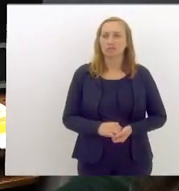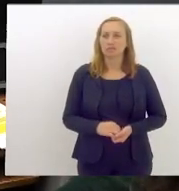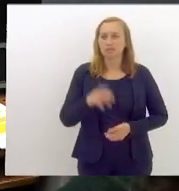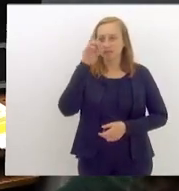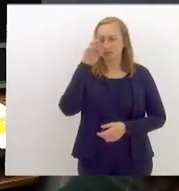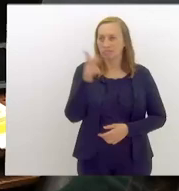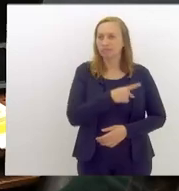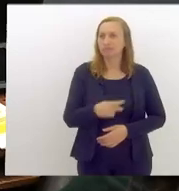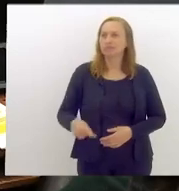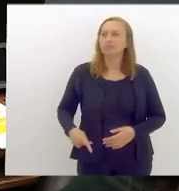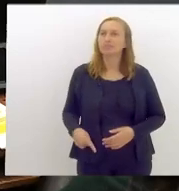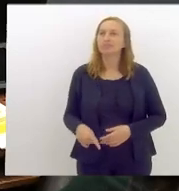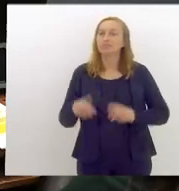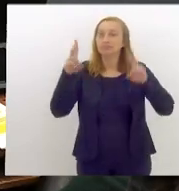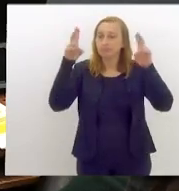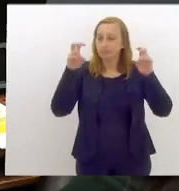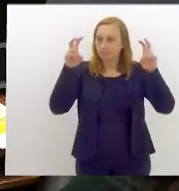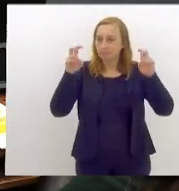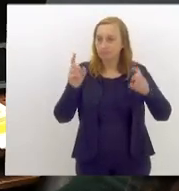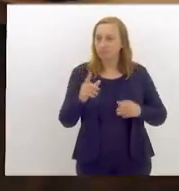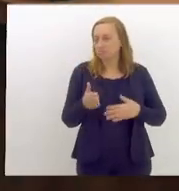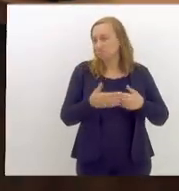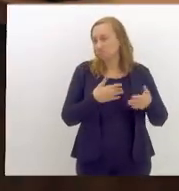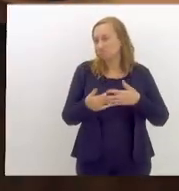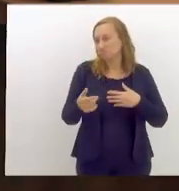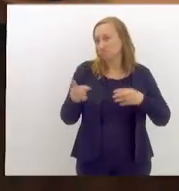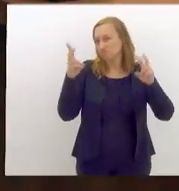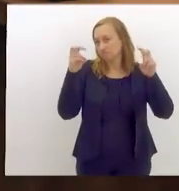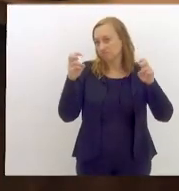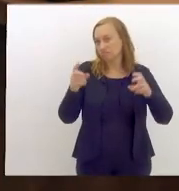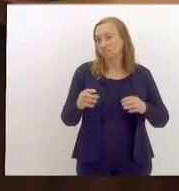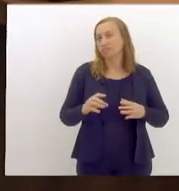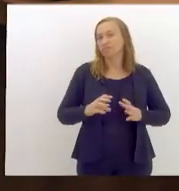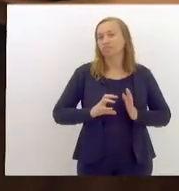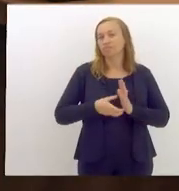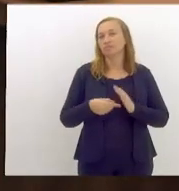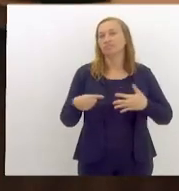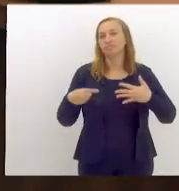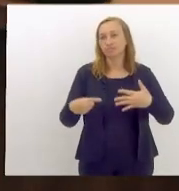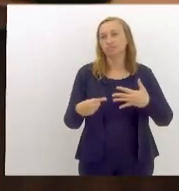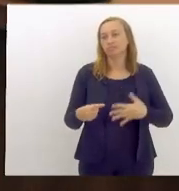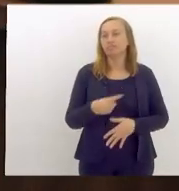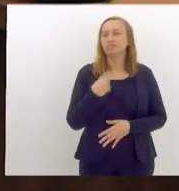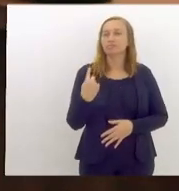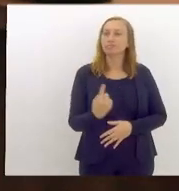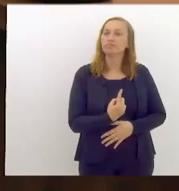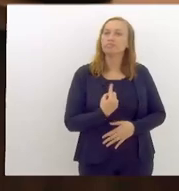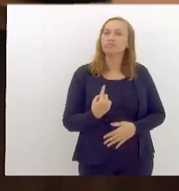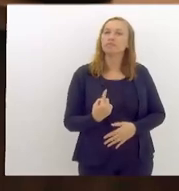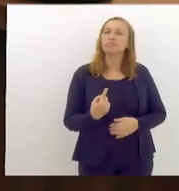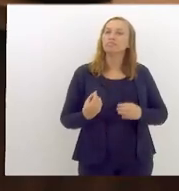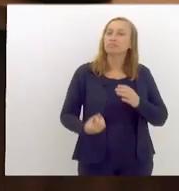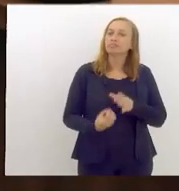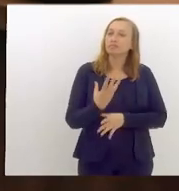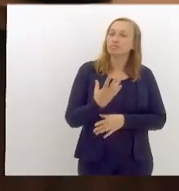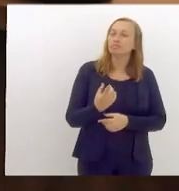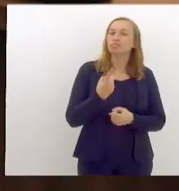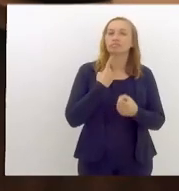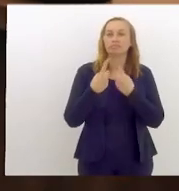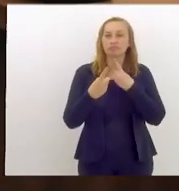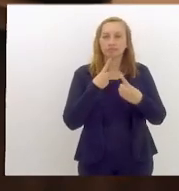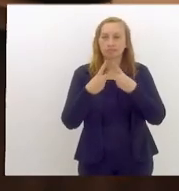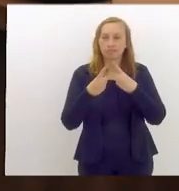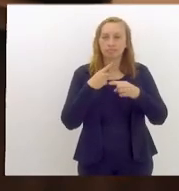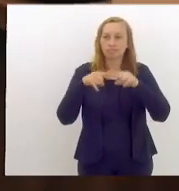senhor presidente Esse é um tema que não é qualquer tema para bancada do PSOL e para que a gente tem construído diálogo